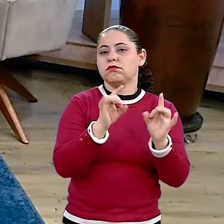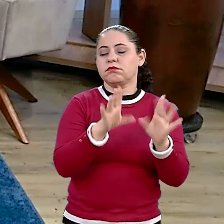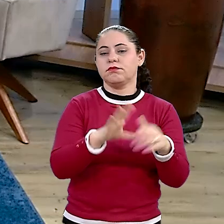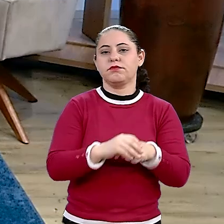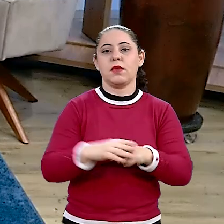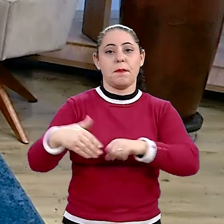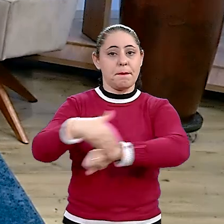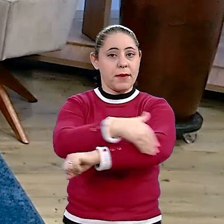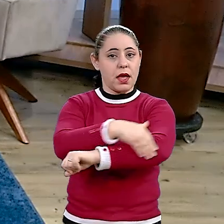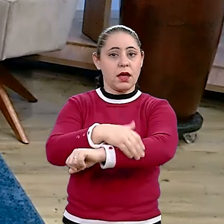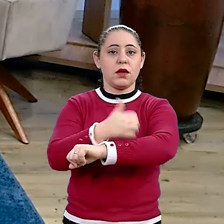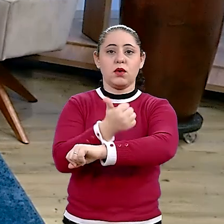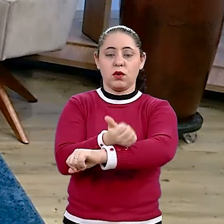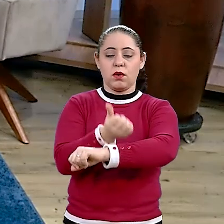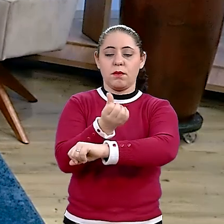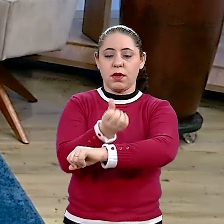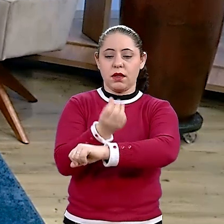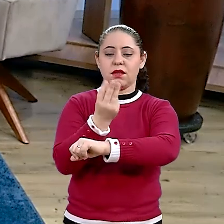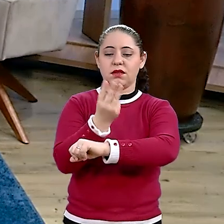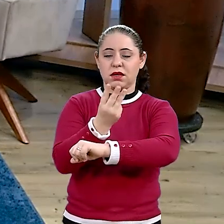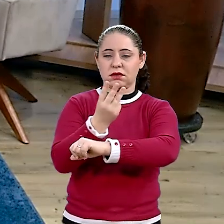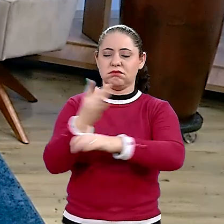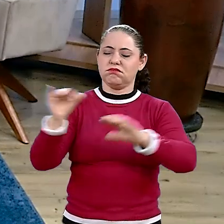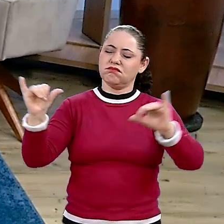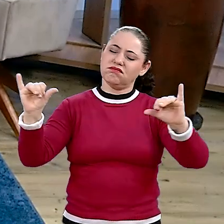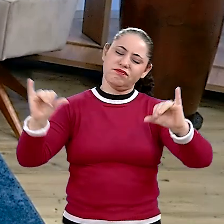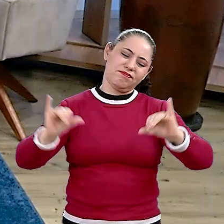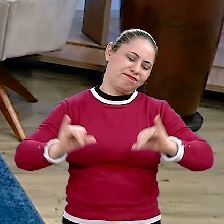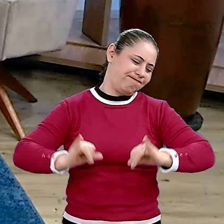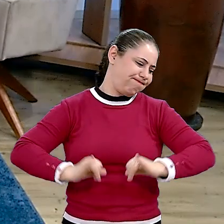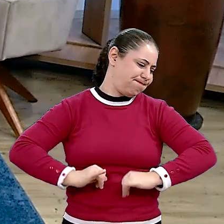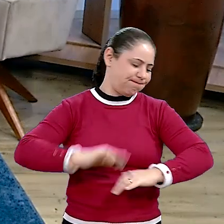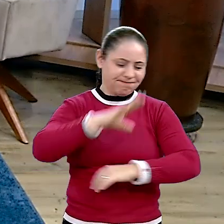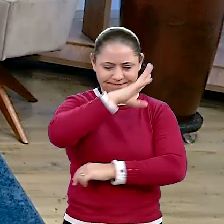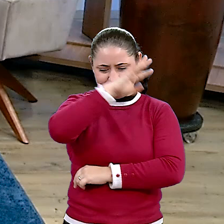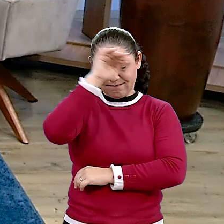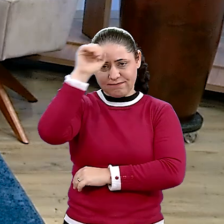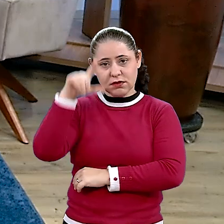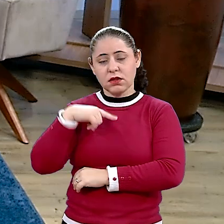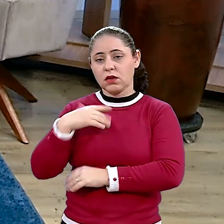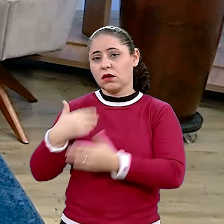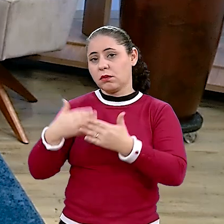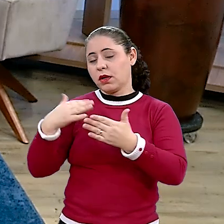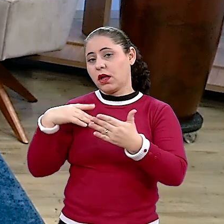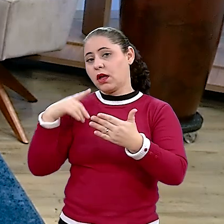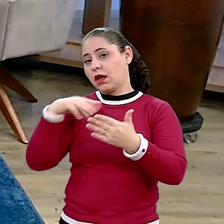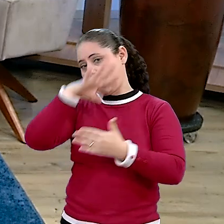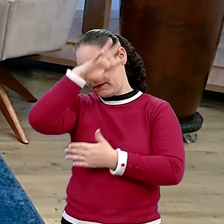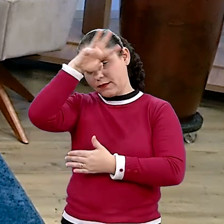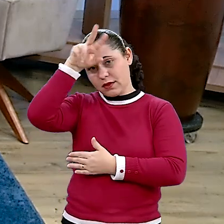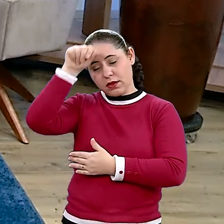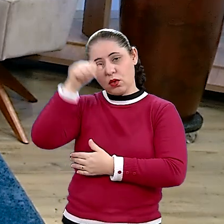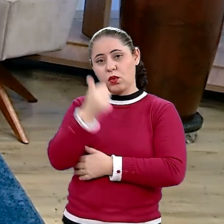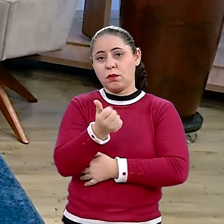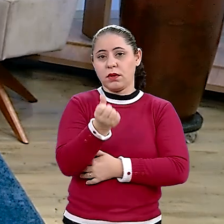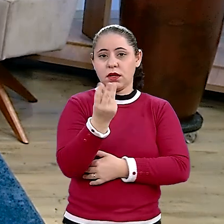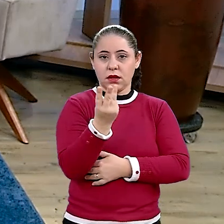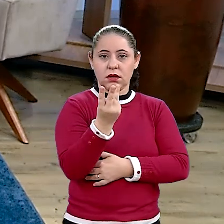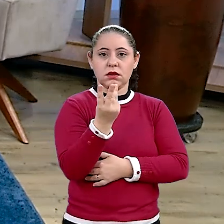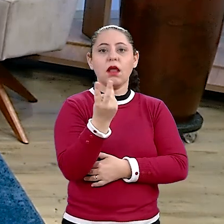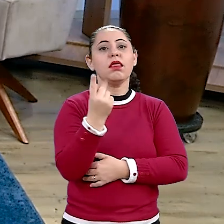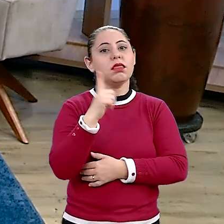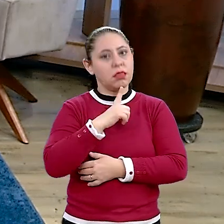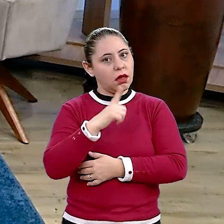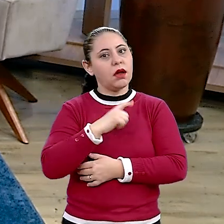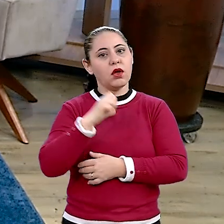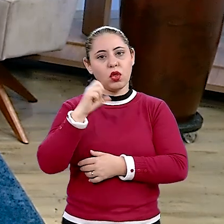da BR-163, que também é uma dor no Mato Grosso do Sul e nós temos lutado, a gente se ressente que no caso do Mato Grosso, a 163 está